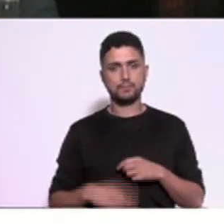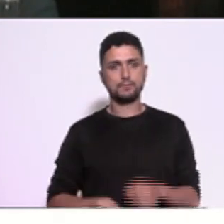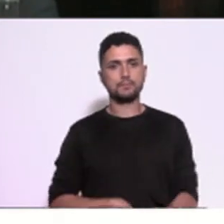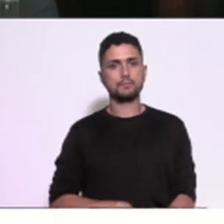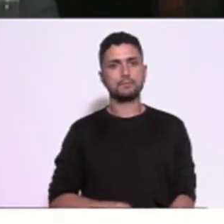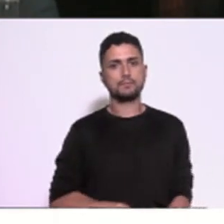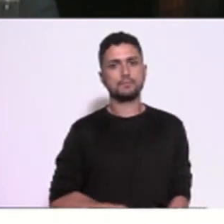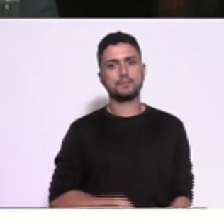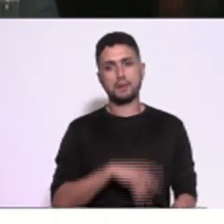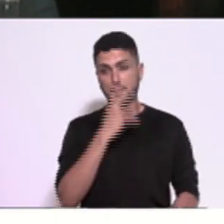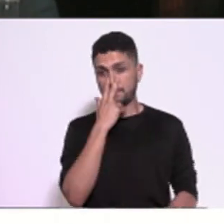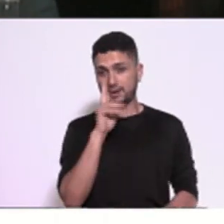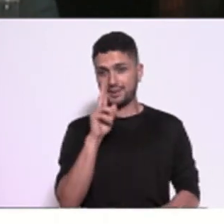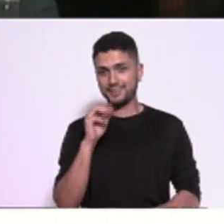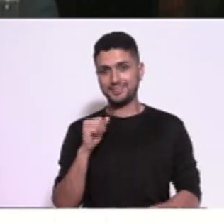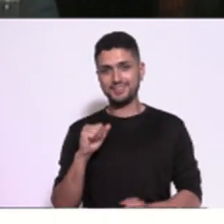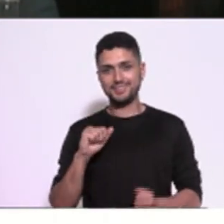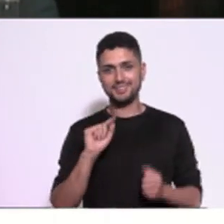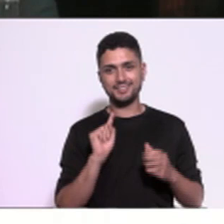para federativa.